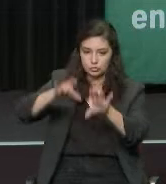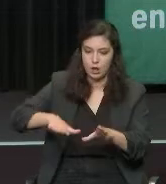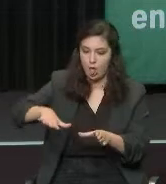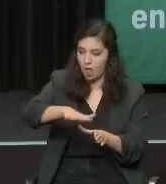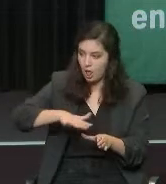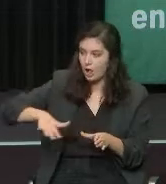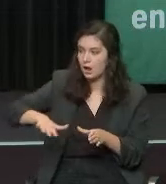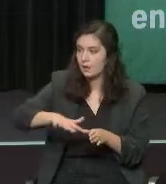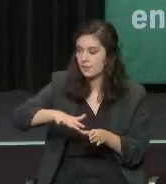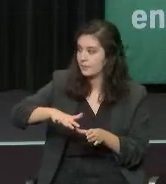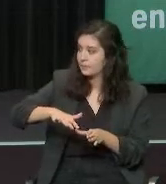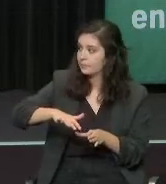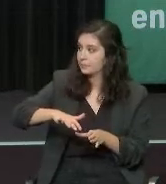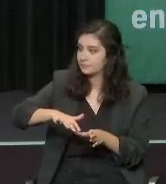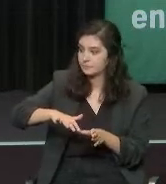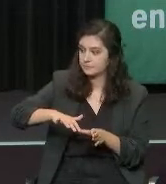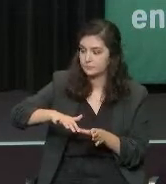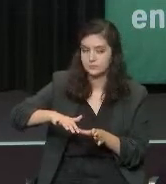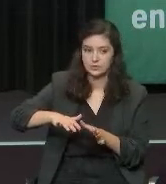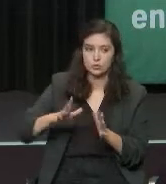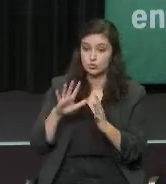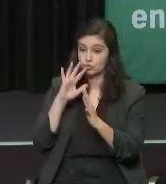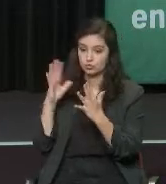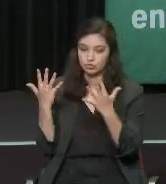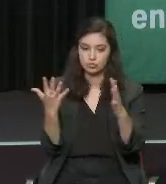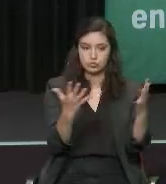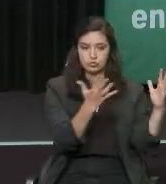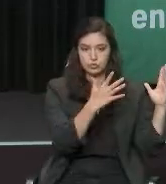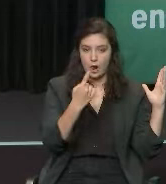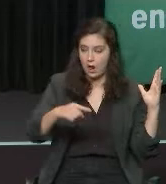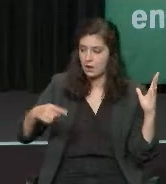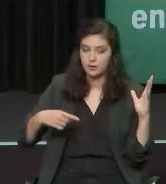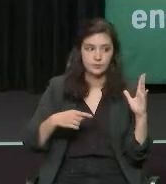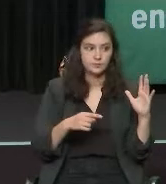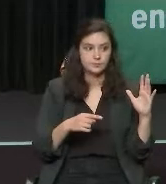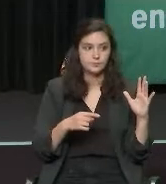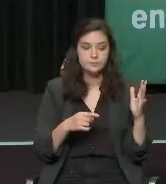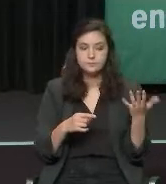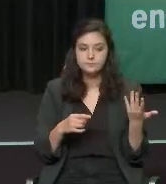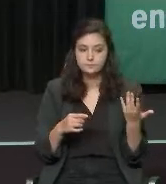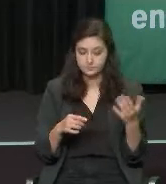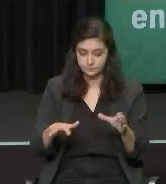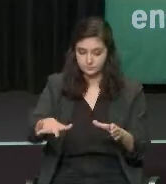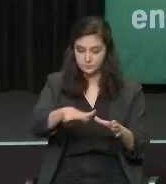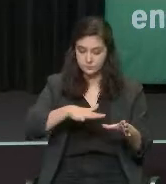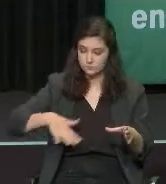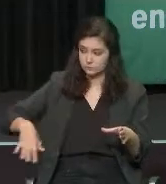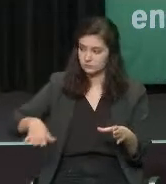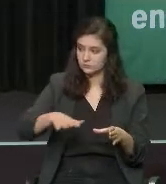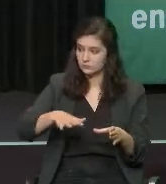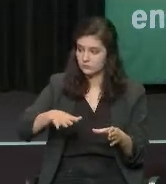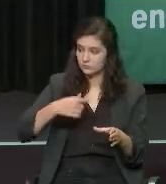esta área, escolhemos uma cidade localizada na Austrália, uma área florestada, e para esta